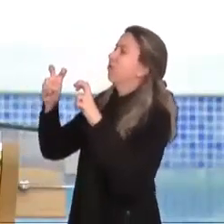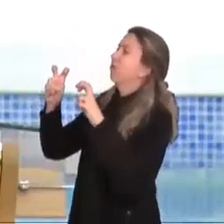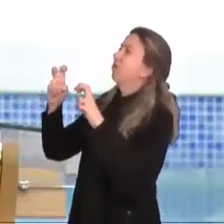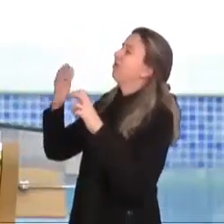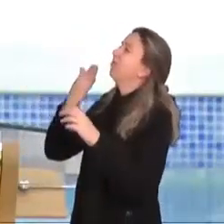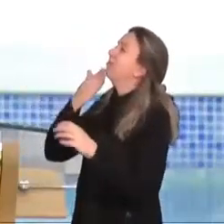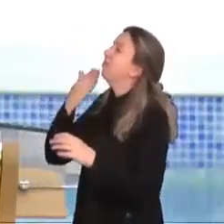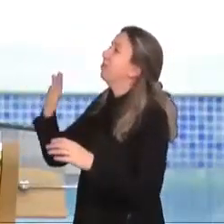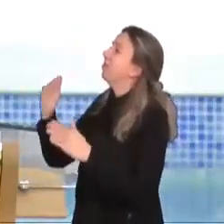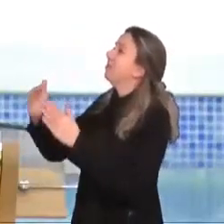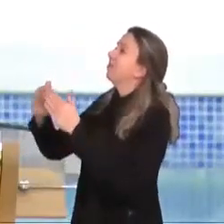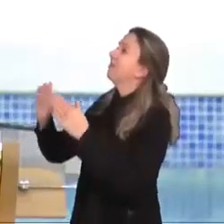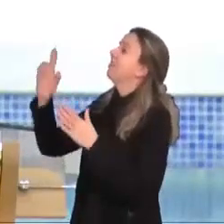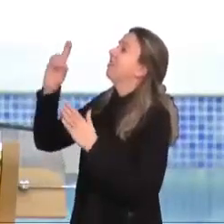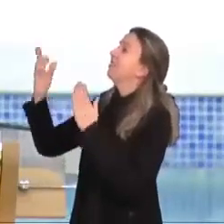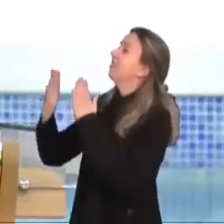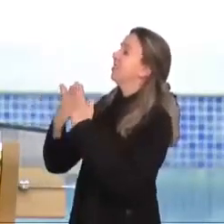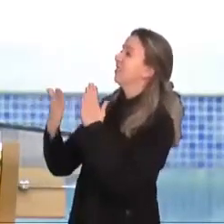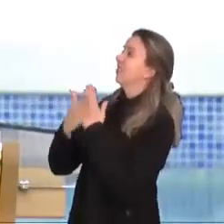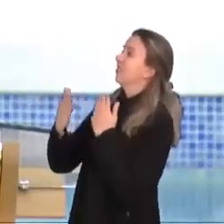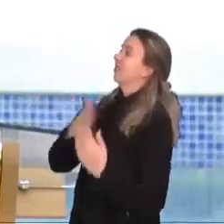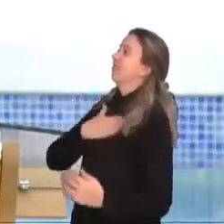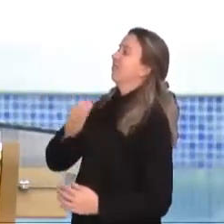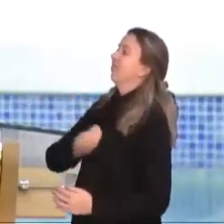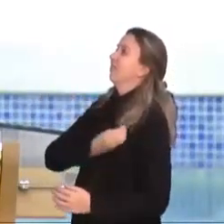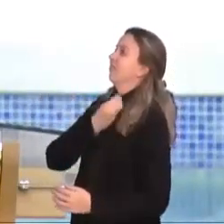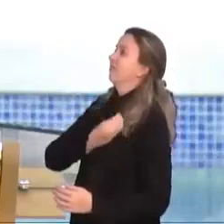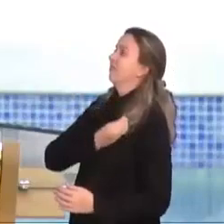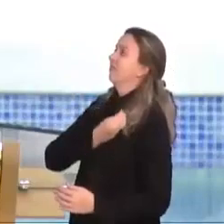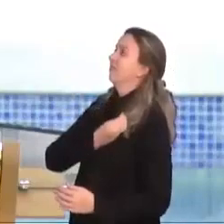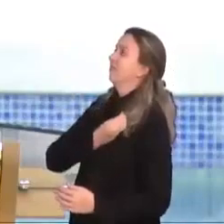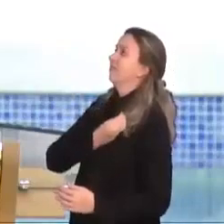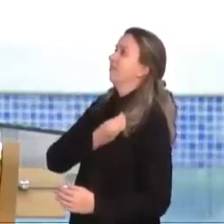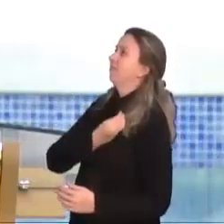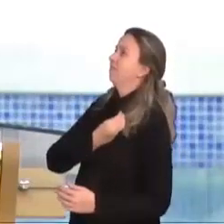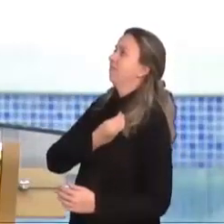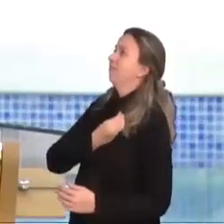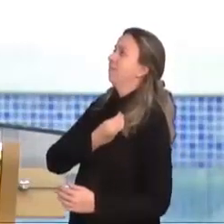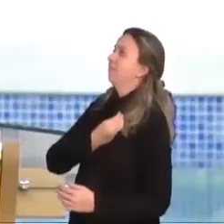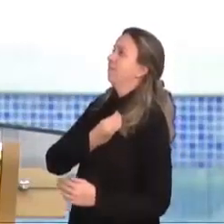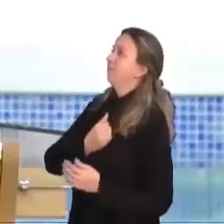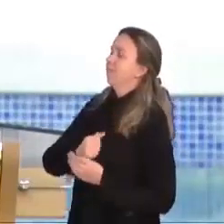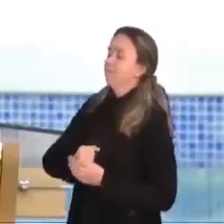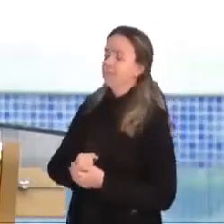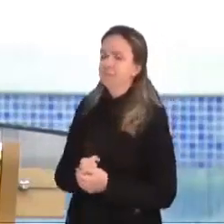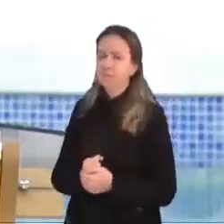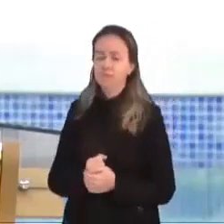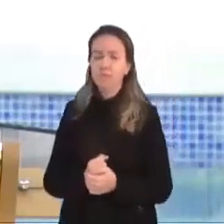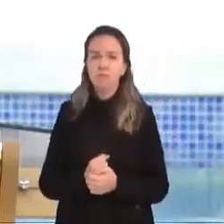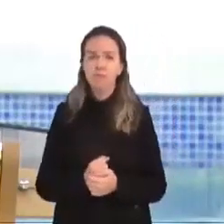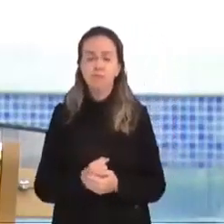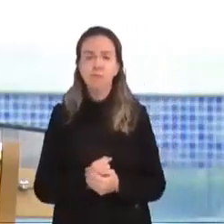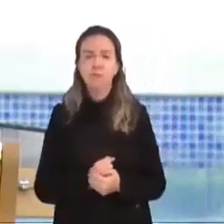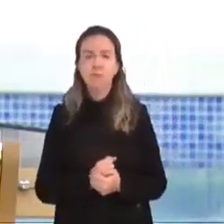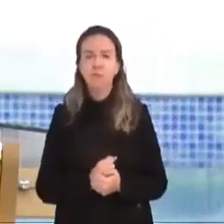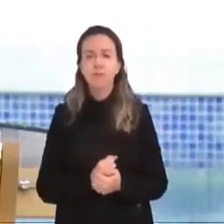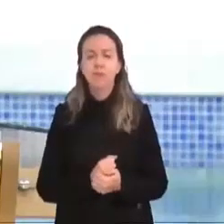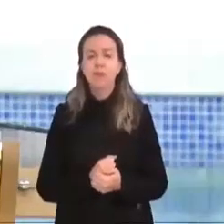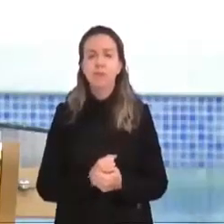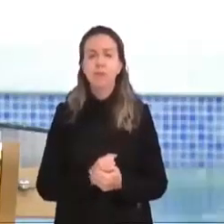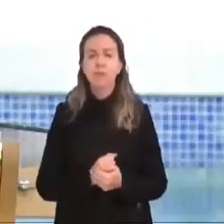Porque aqui tem dois aspectos, pelo menos, da oração. Histórico e profético.